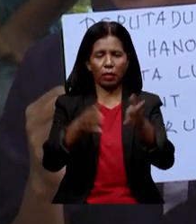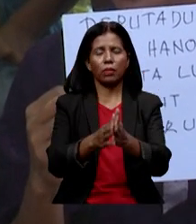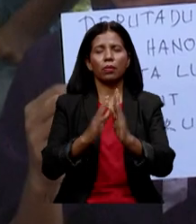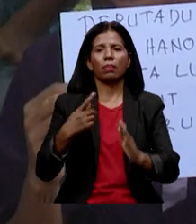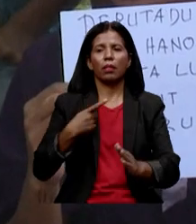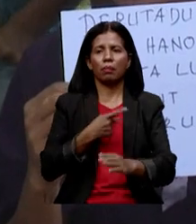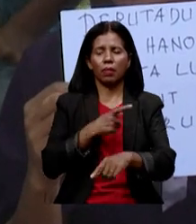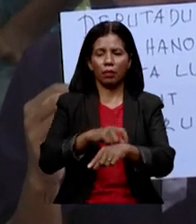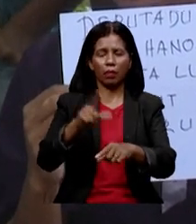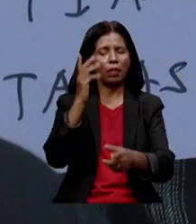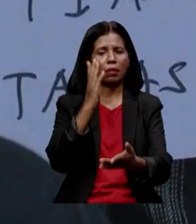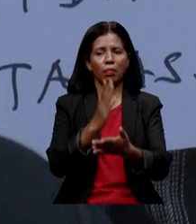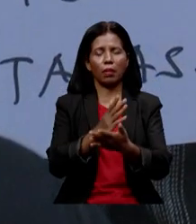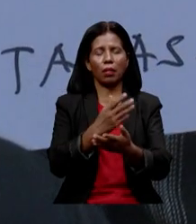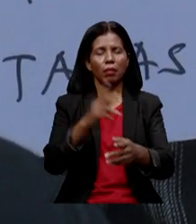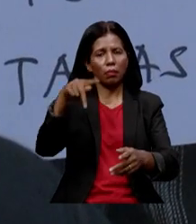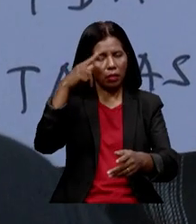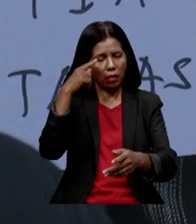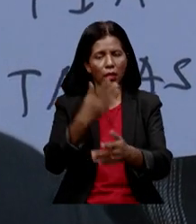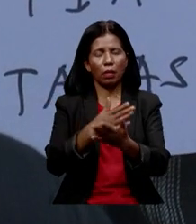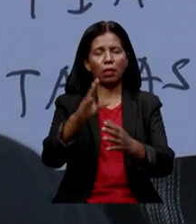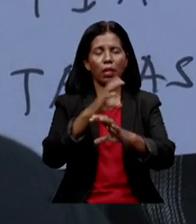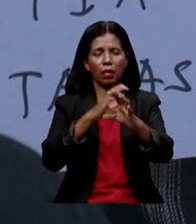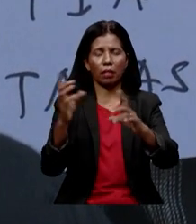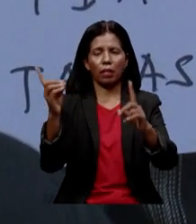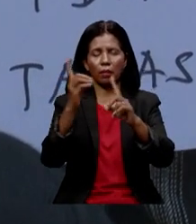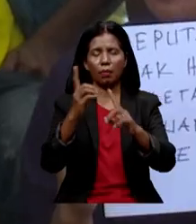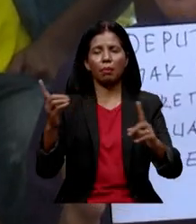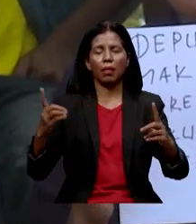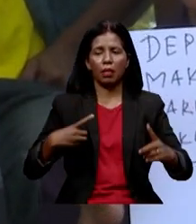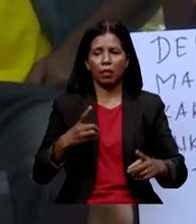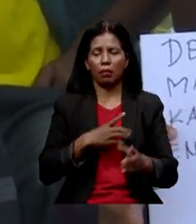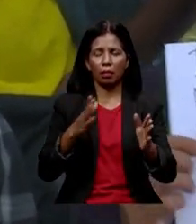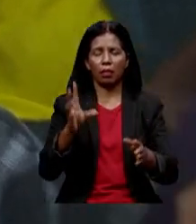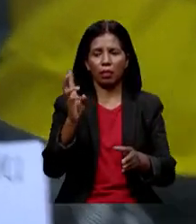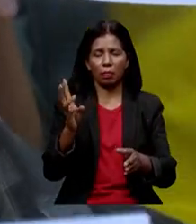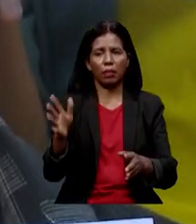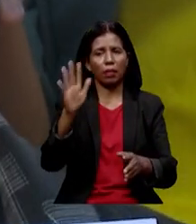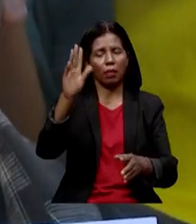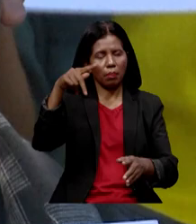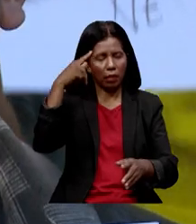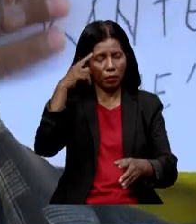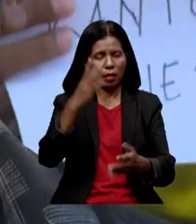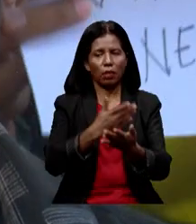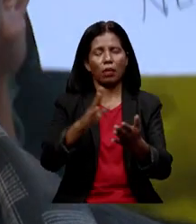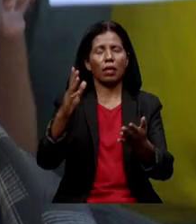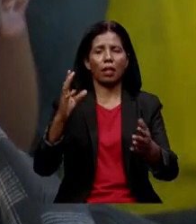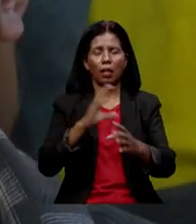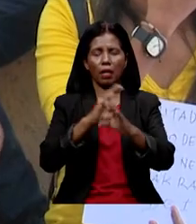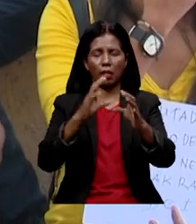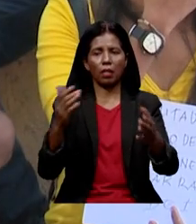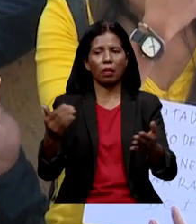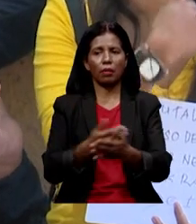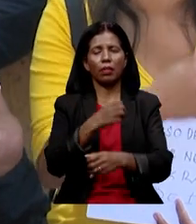Parlamento Nacional atuar para a política sócia carreta para deputado Nenulo Reis Lima, também política sócia carreta fom para deputado Cira